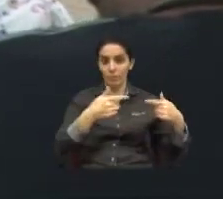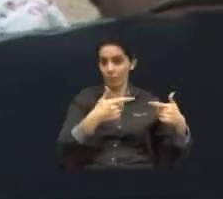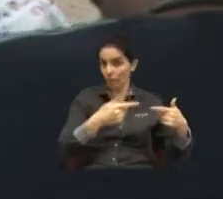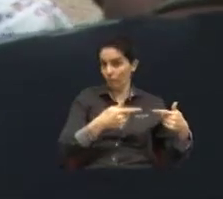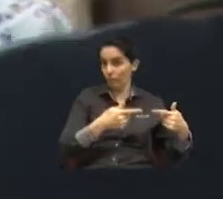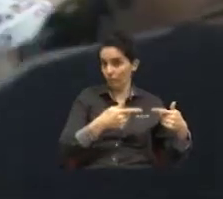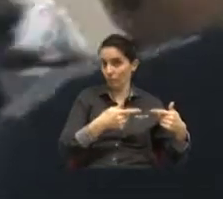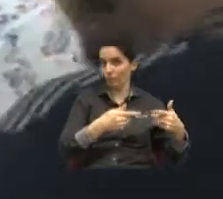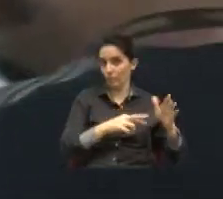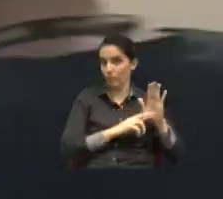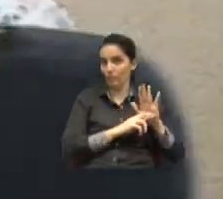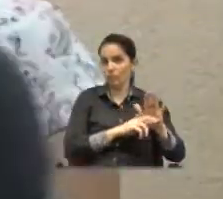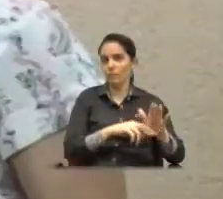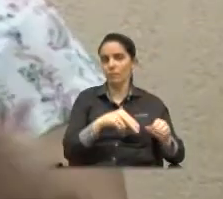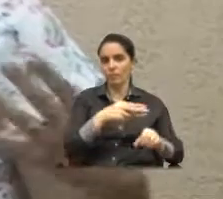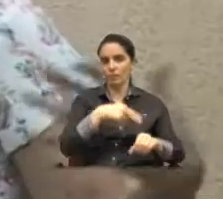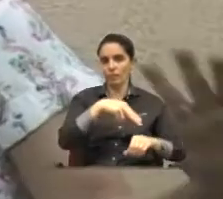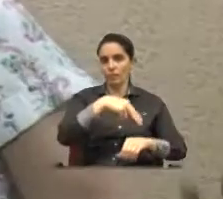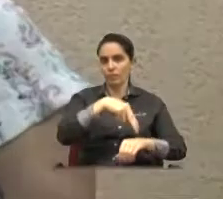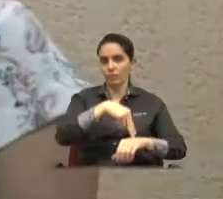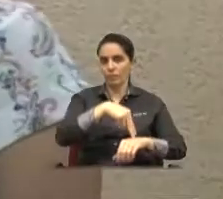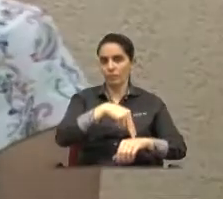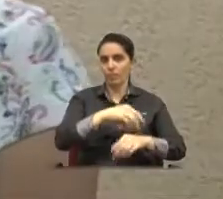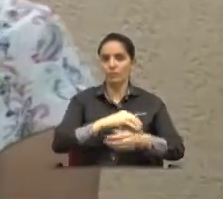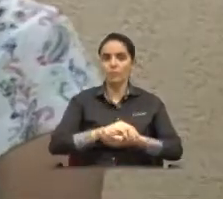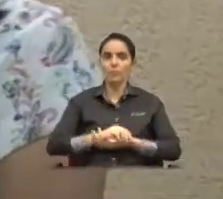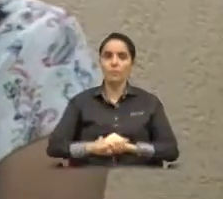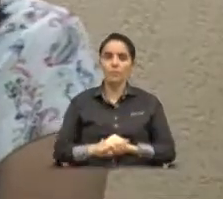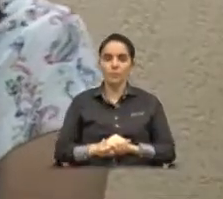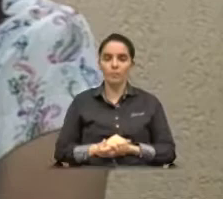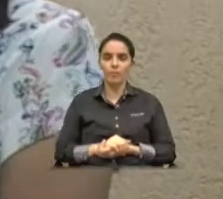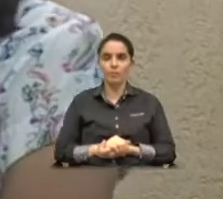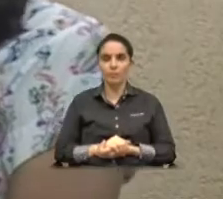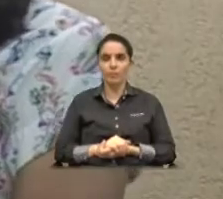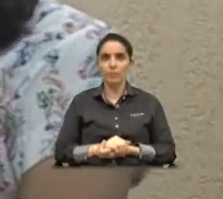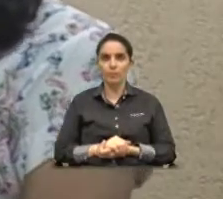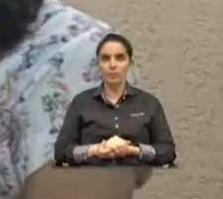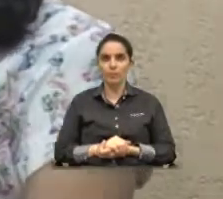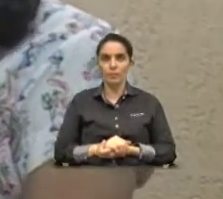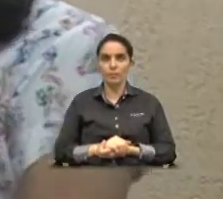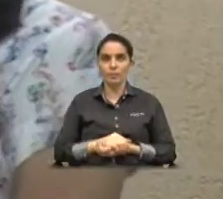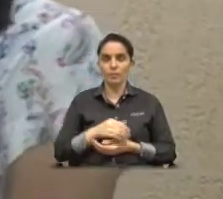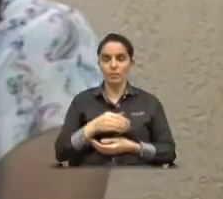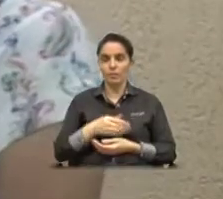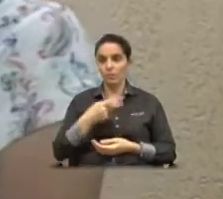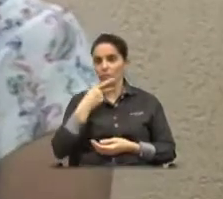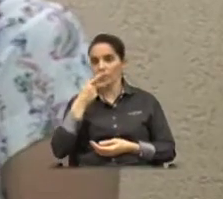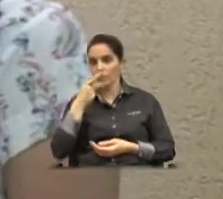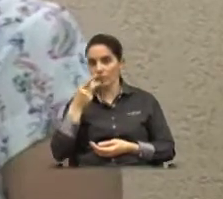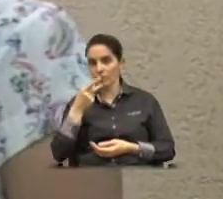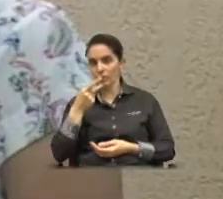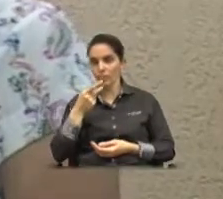esses soldados e aqueles que se colocavam frente às forças armadas, quando iam se despedir dos filhos,